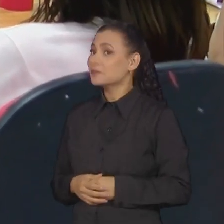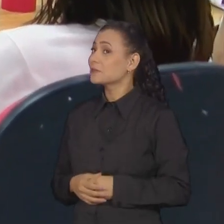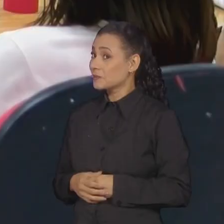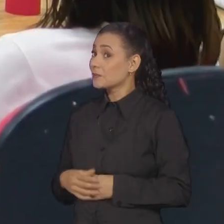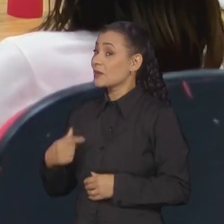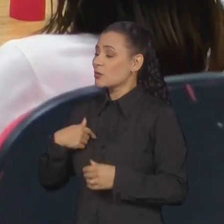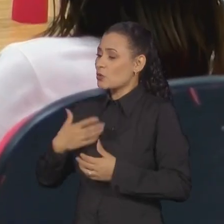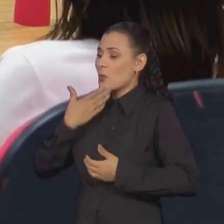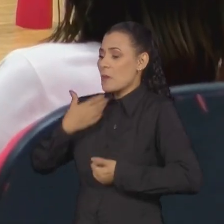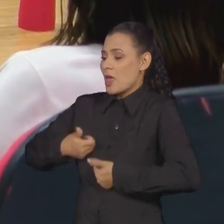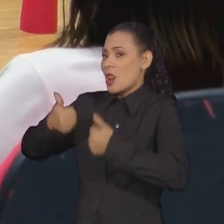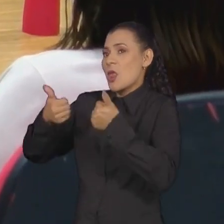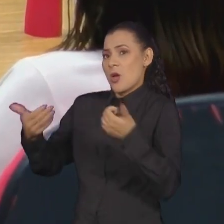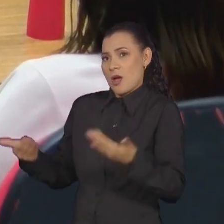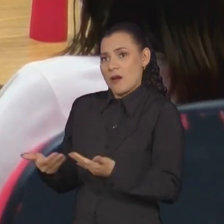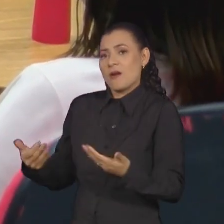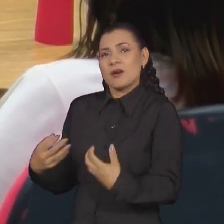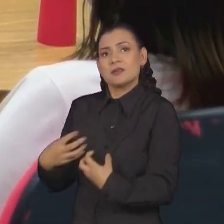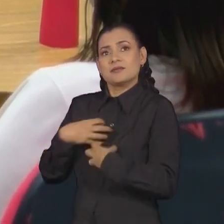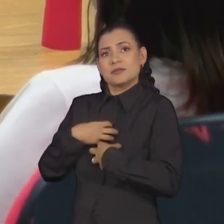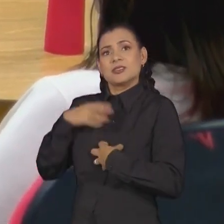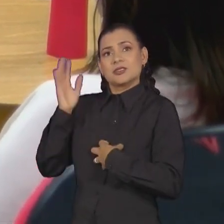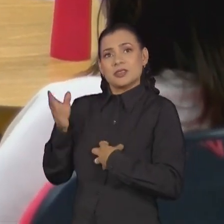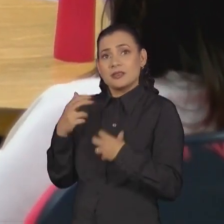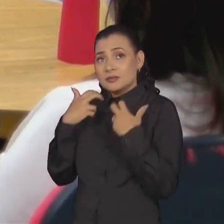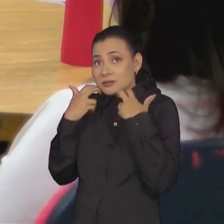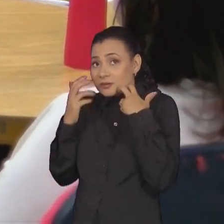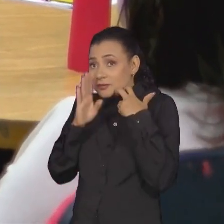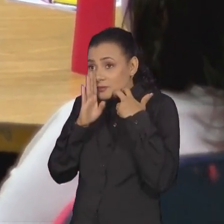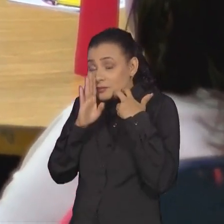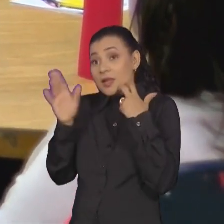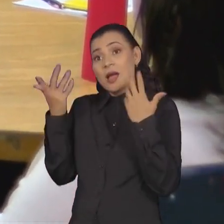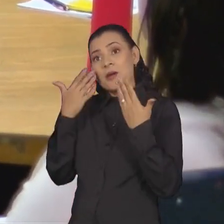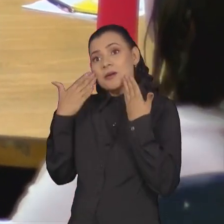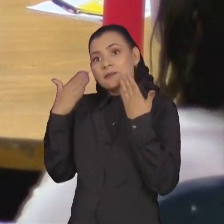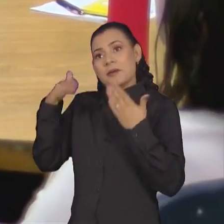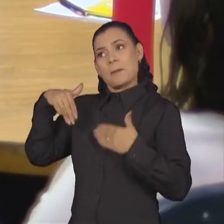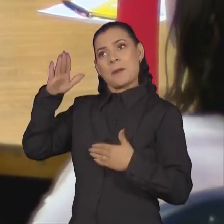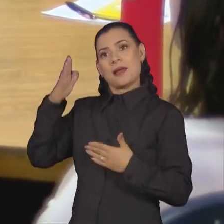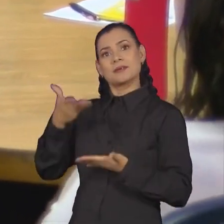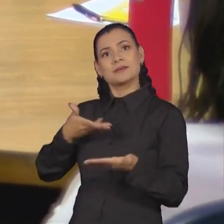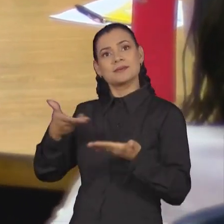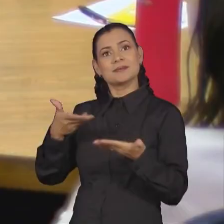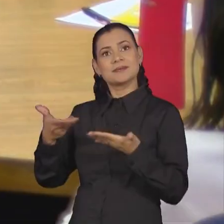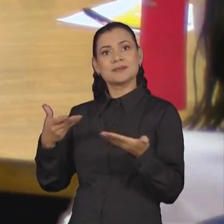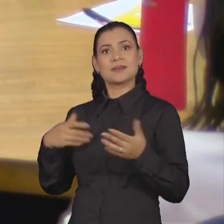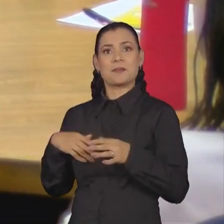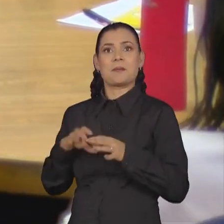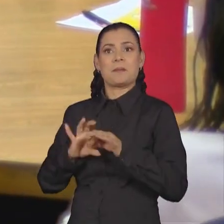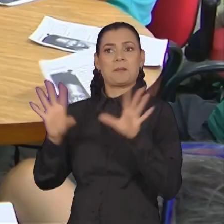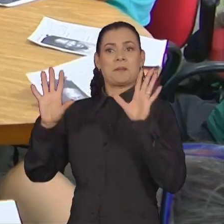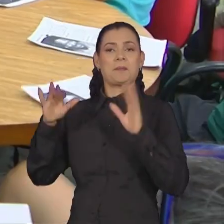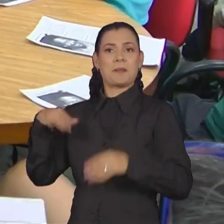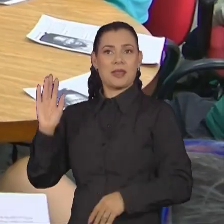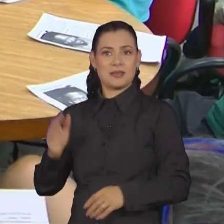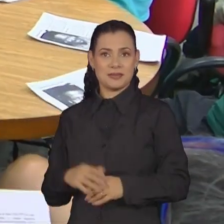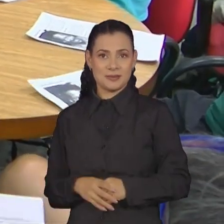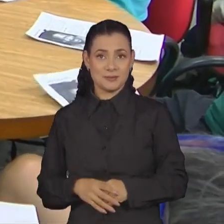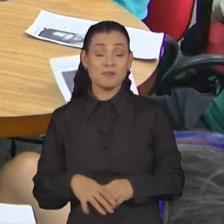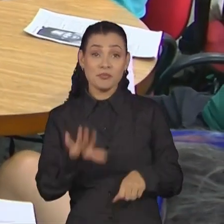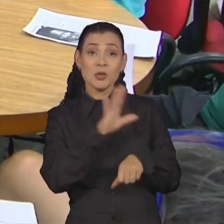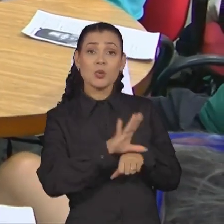Estou bem melhor agora, que era mais tímida do que antes. Agora estou bem melhor, estou me soltando mais. O